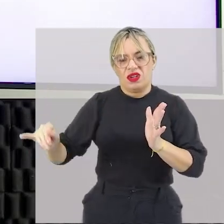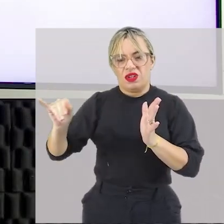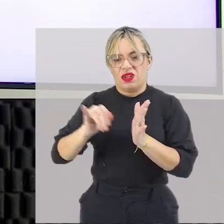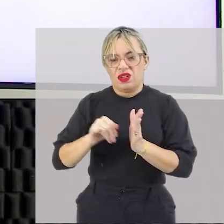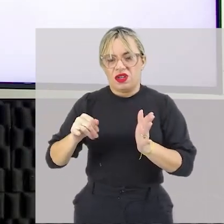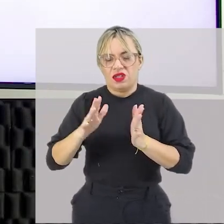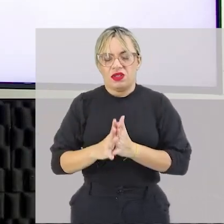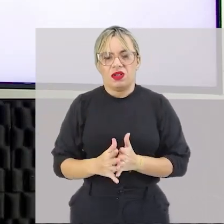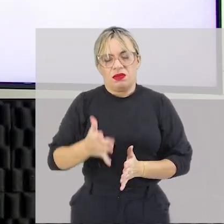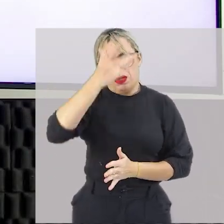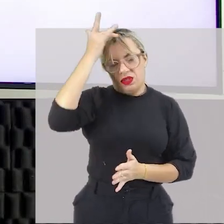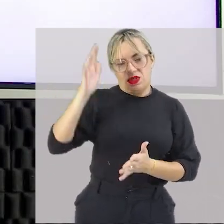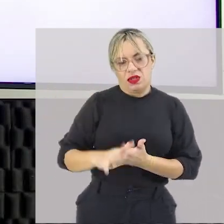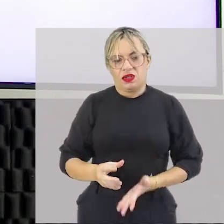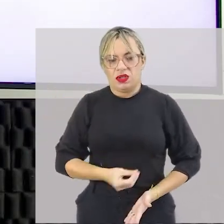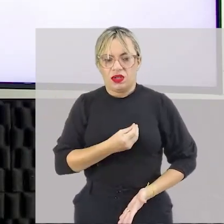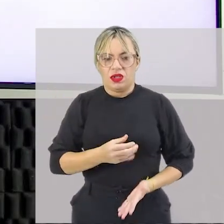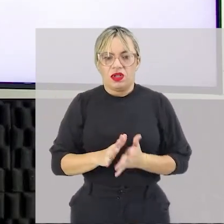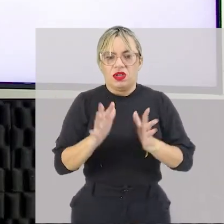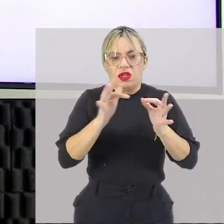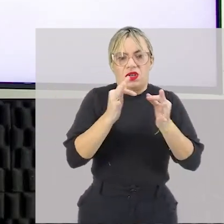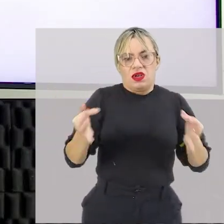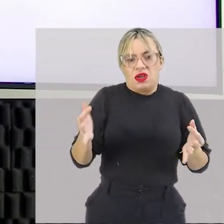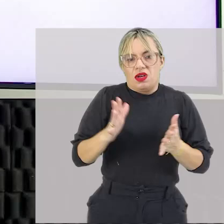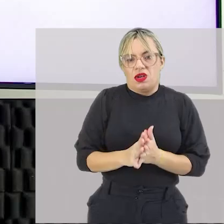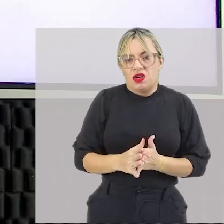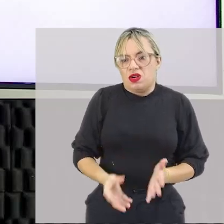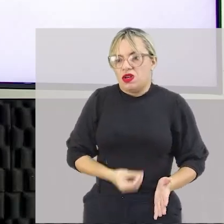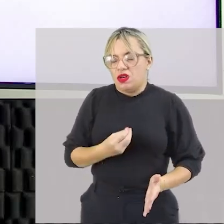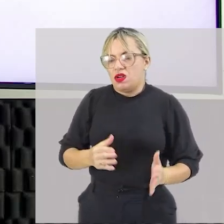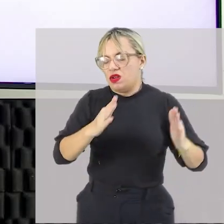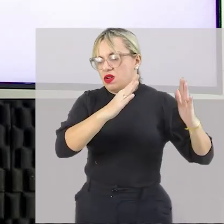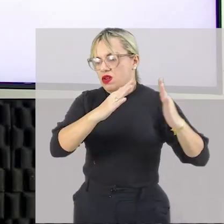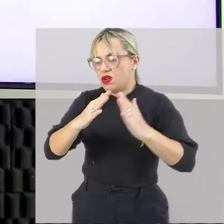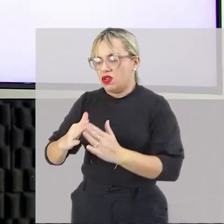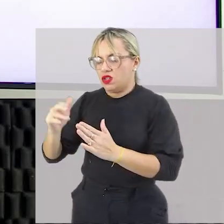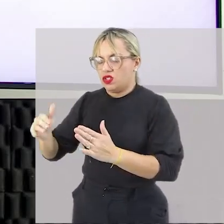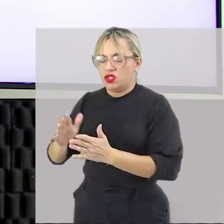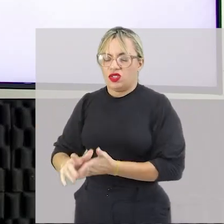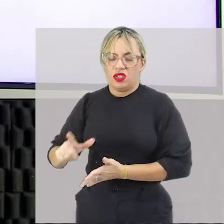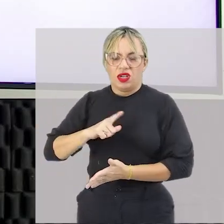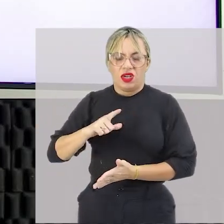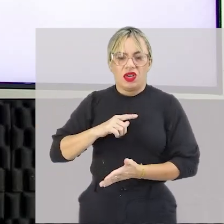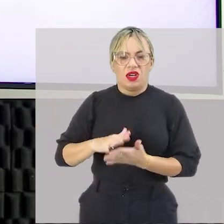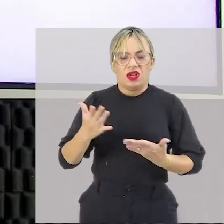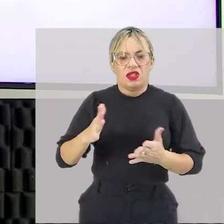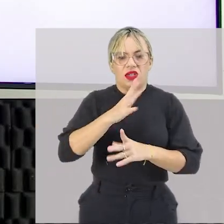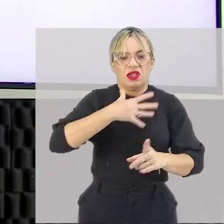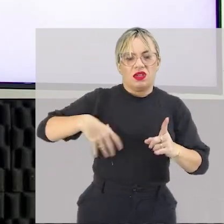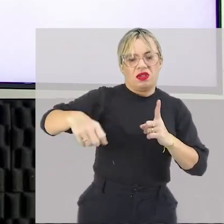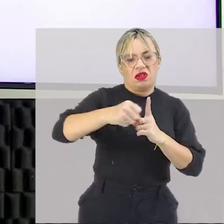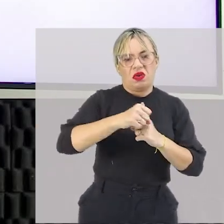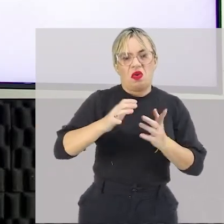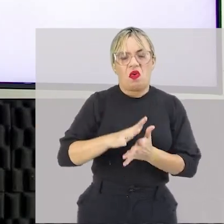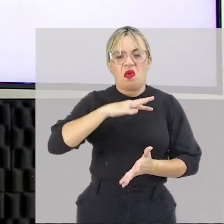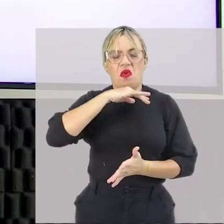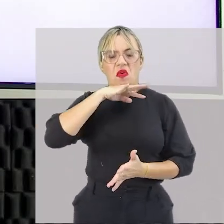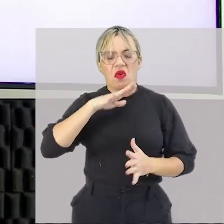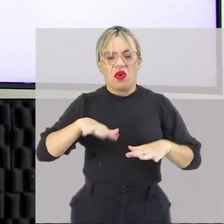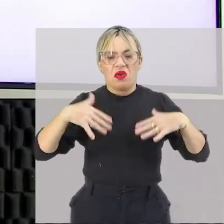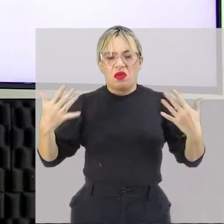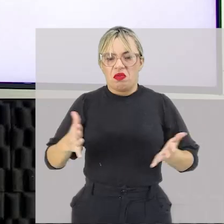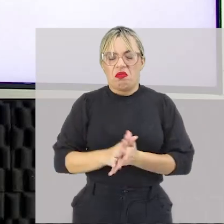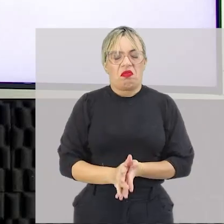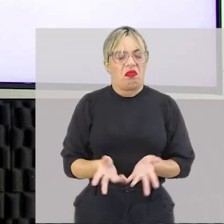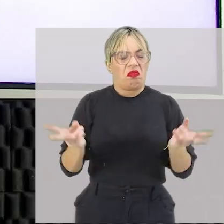pessoa, simplesmente por morar na favela, ela já carrega consigo para a sociedade uma marca negativa. Ela já